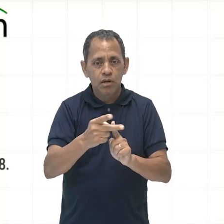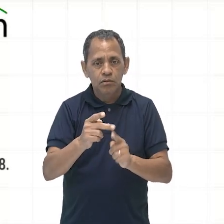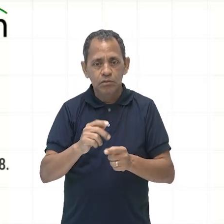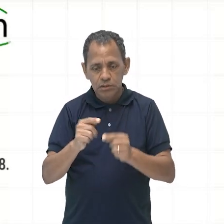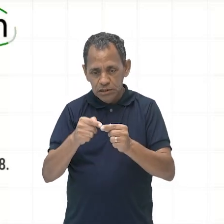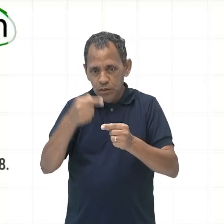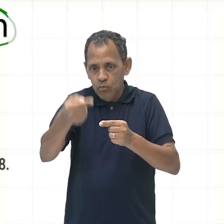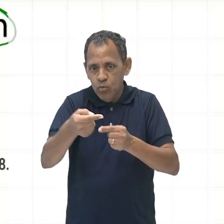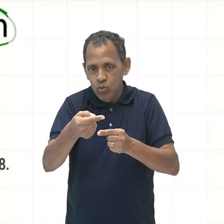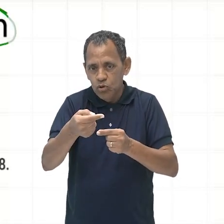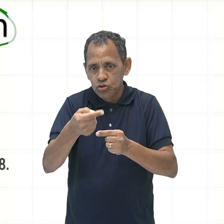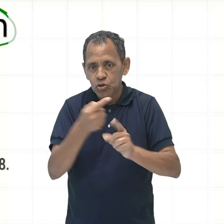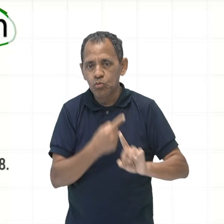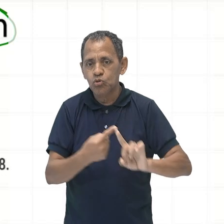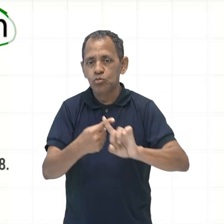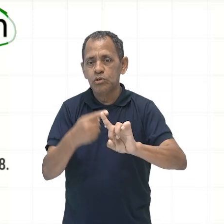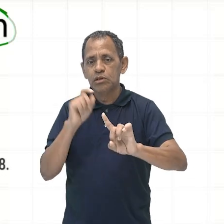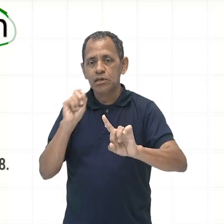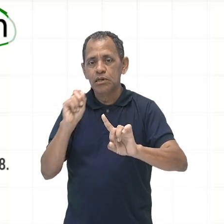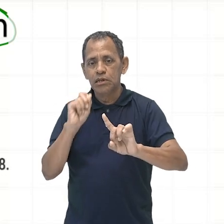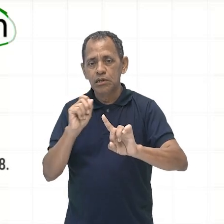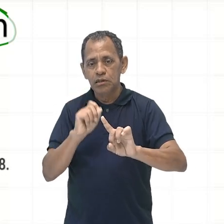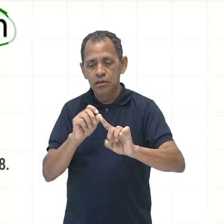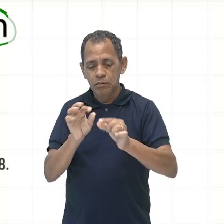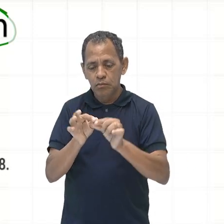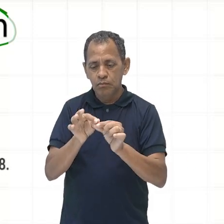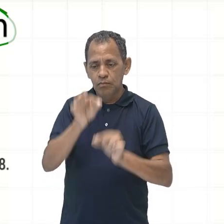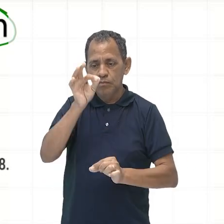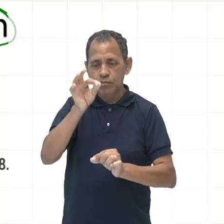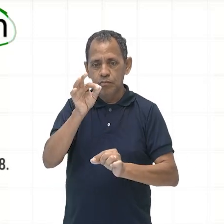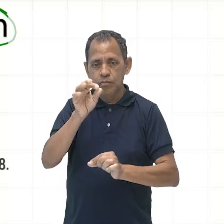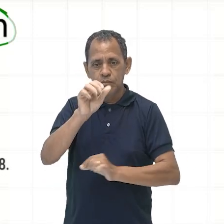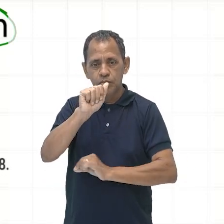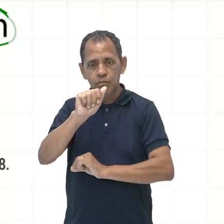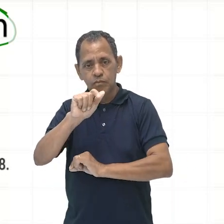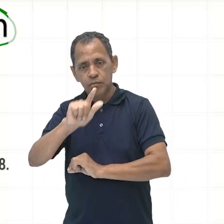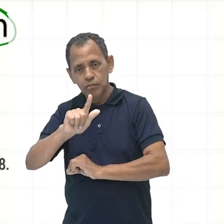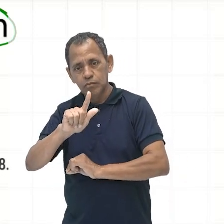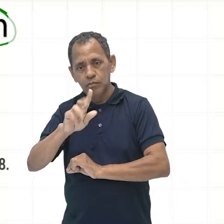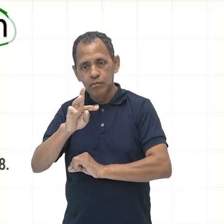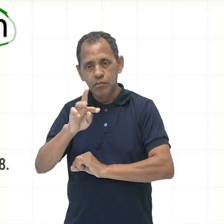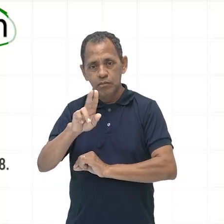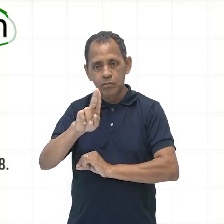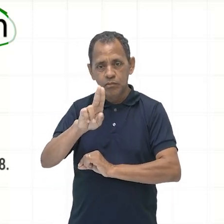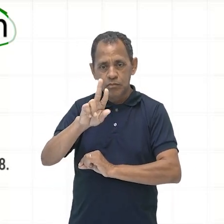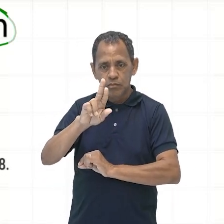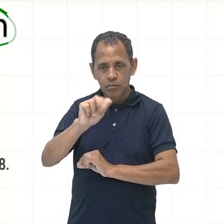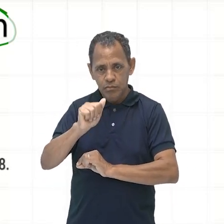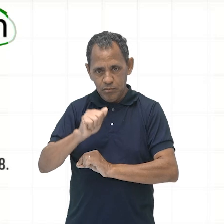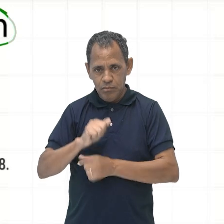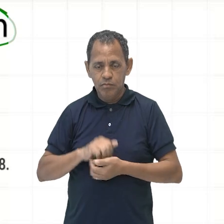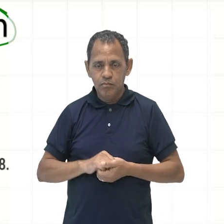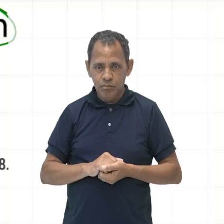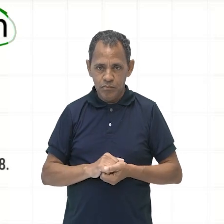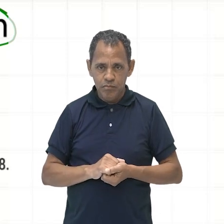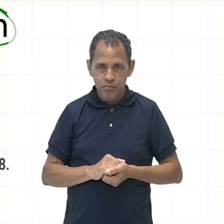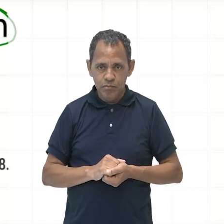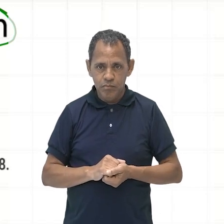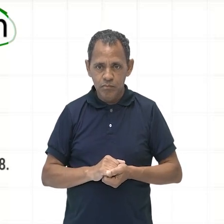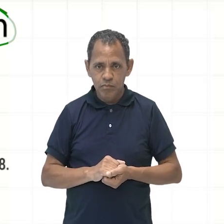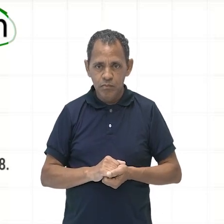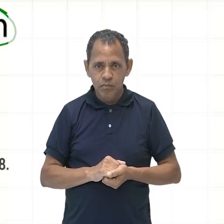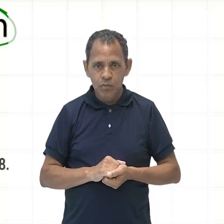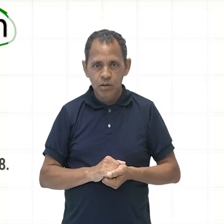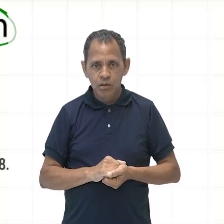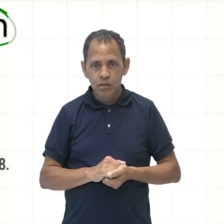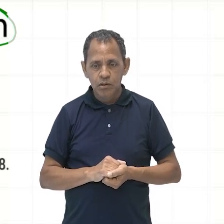medidas, que é a área da base, eu multiplico pela altura. Né? Então, como a multiplicação,